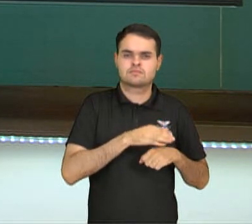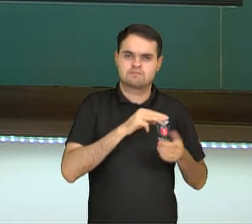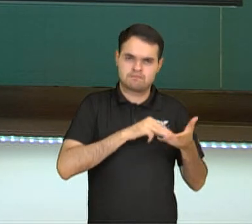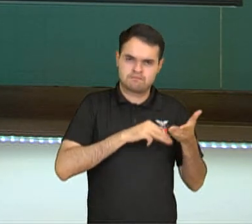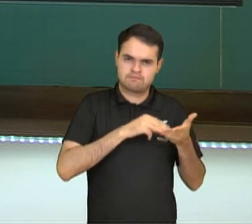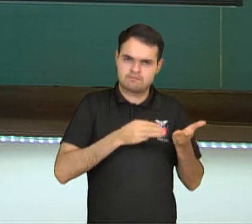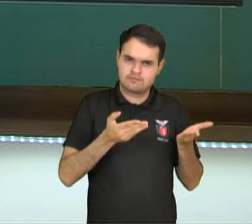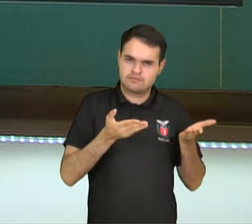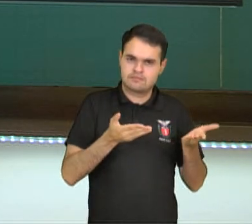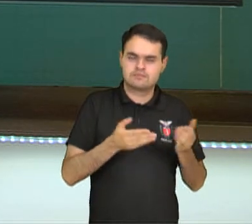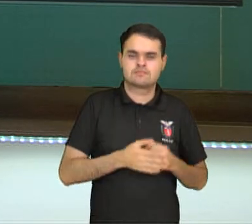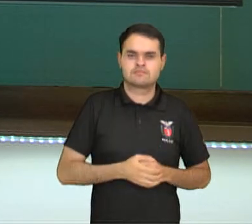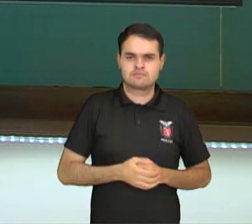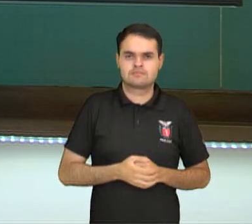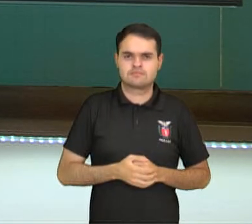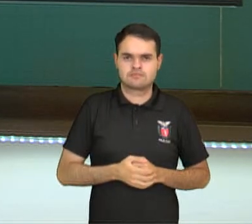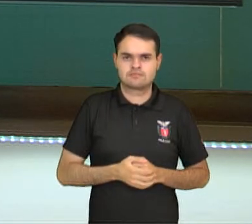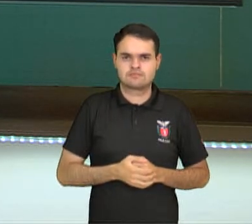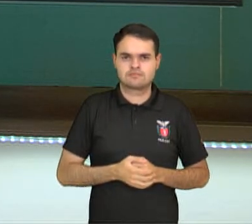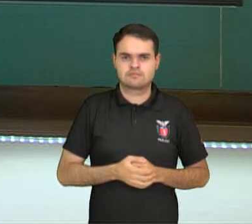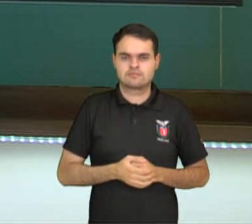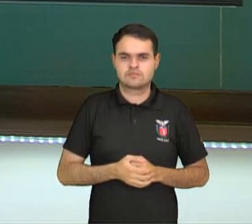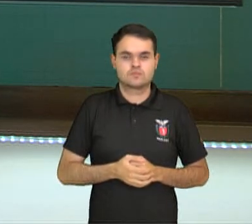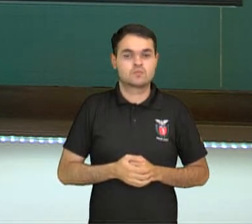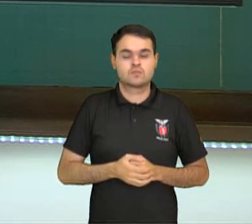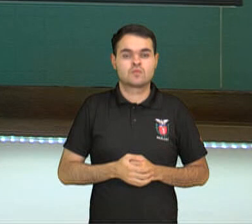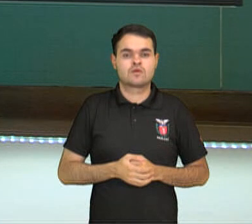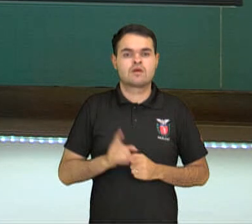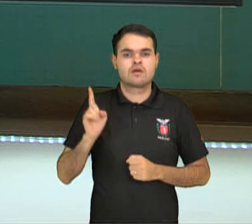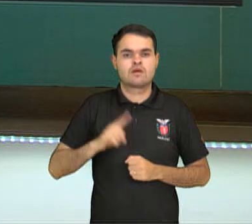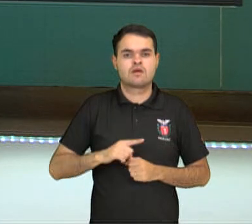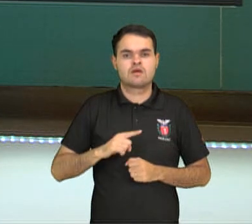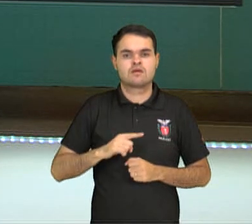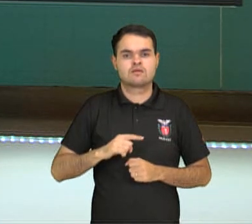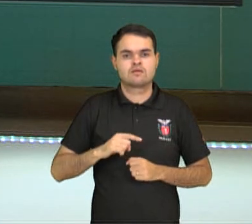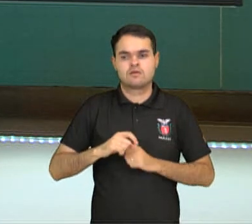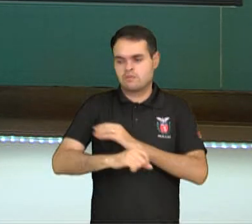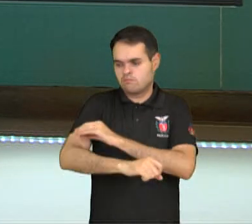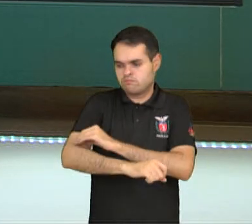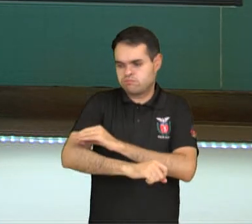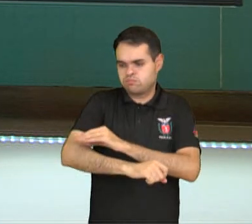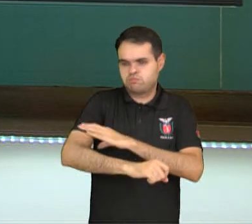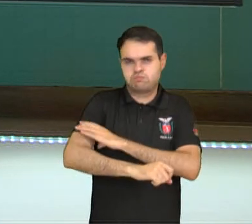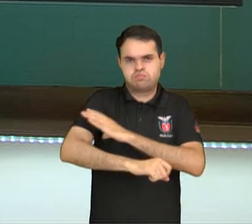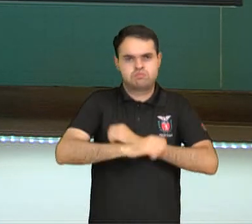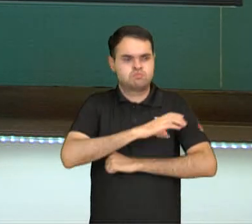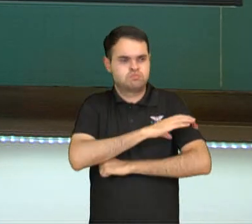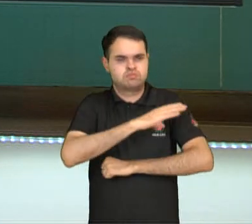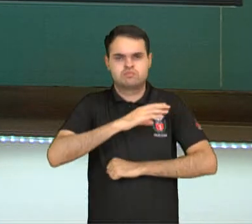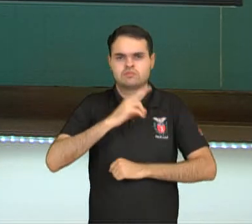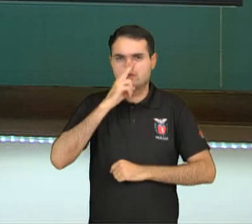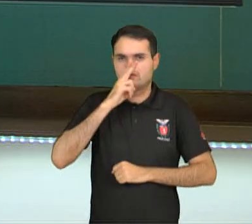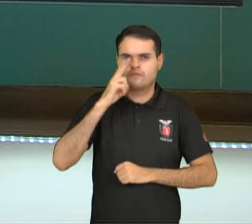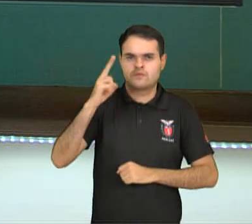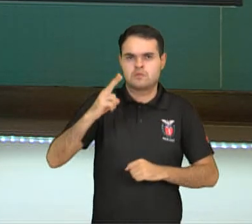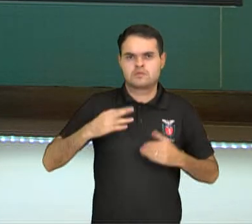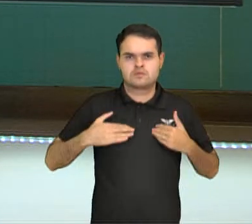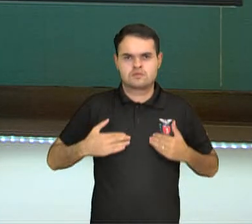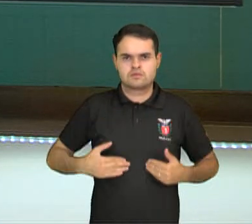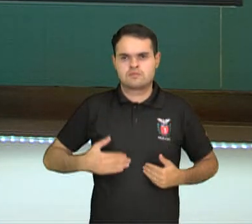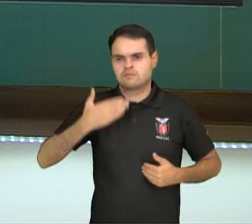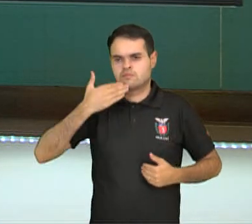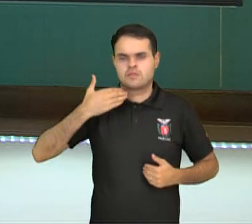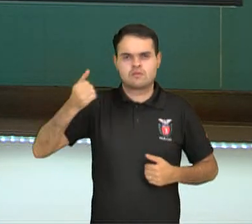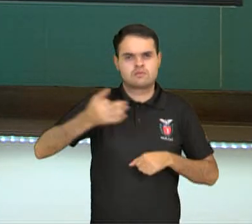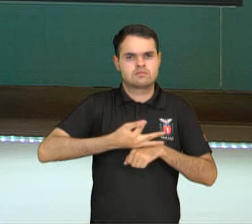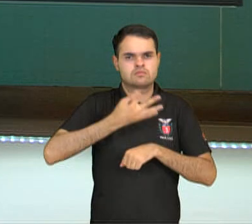método de exercícios calistênicos, que foi o aumento da massa muscular, o aumento da força física, melhorar a